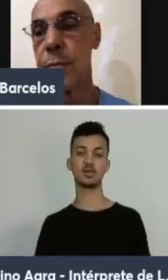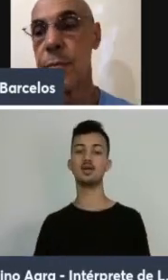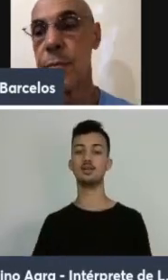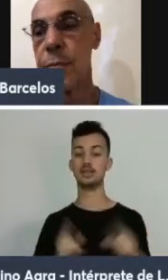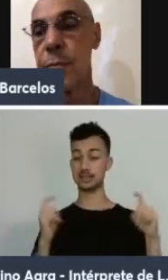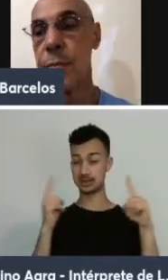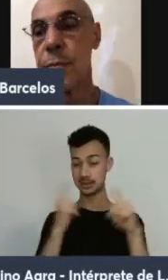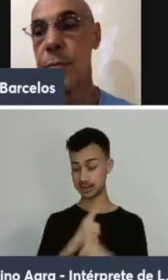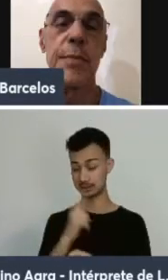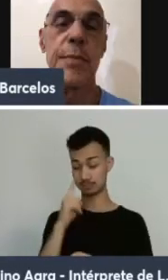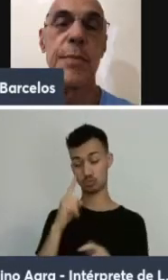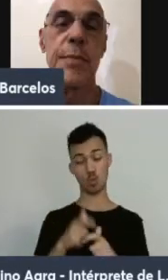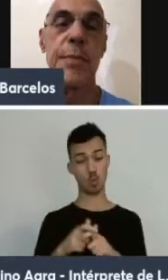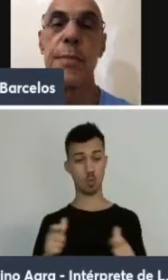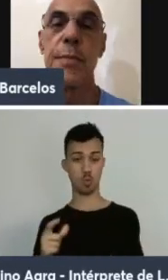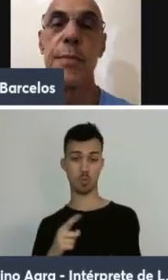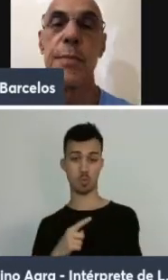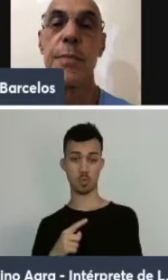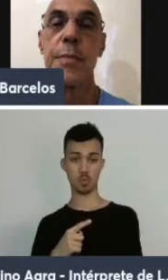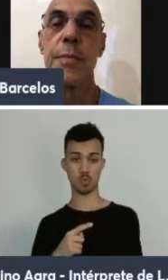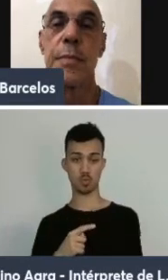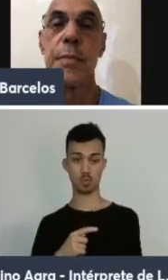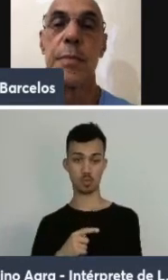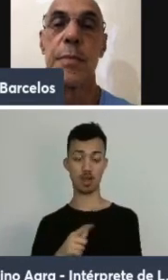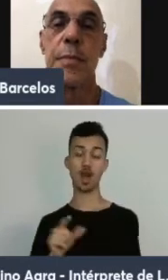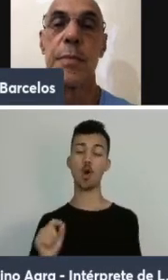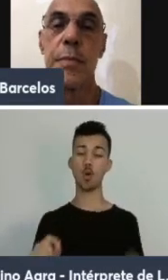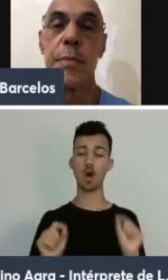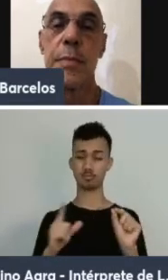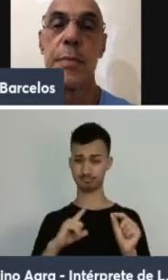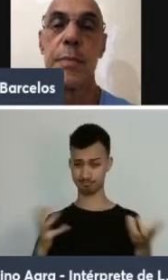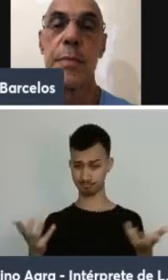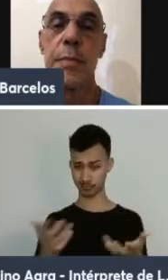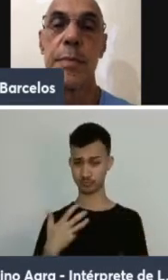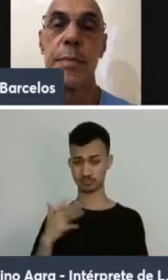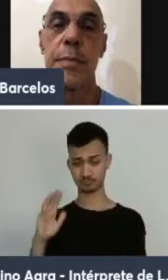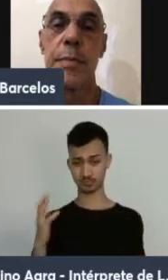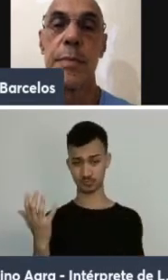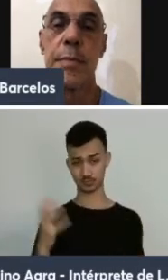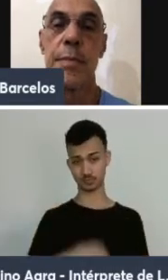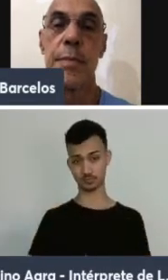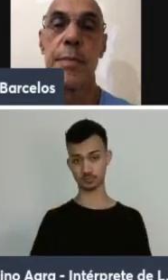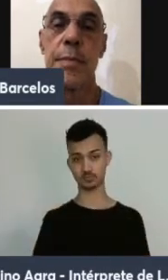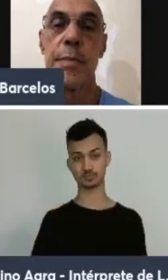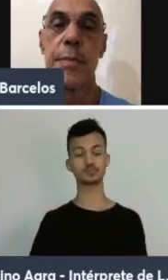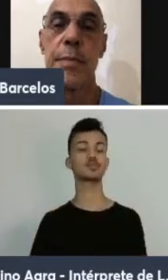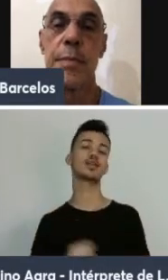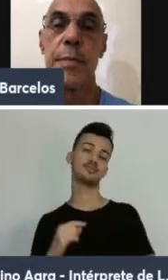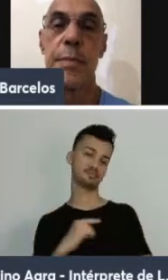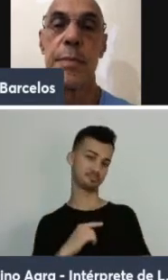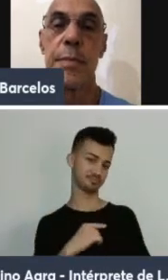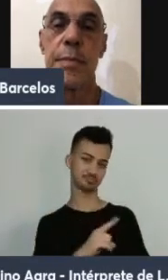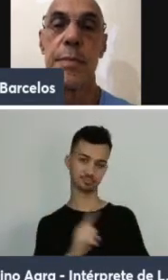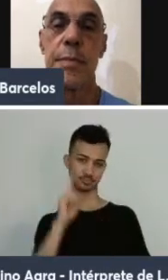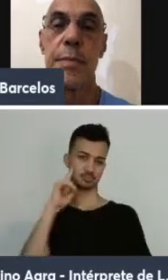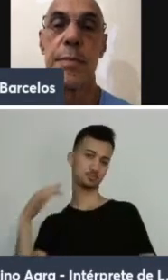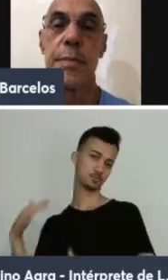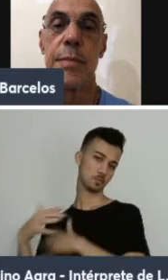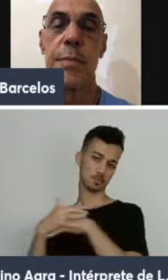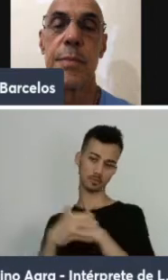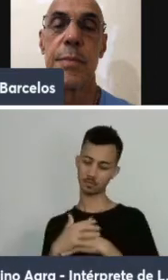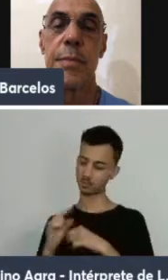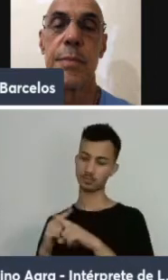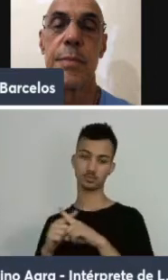de criação. O que eu vejo hoje é, existe a repressão, houve